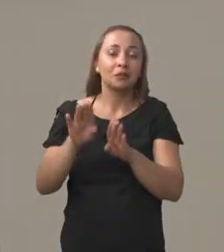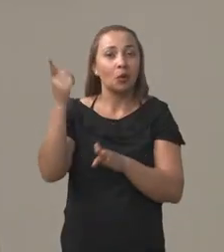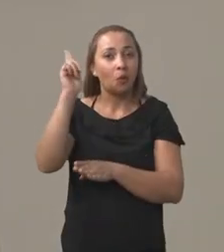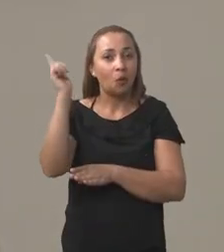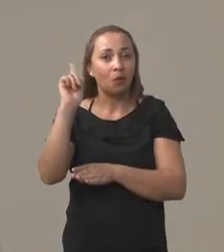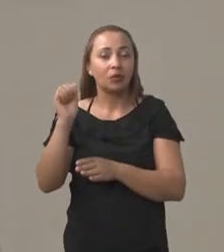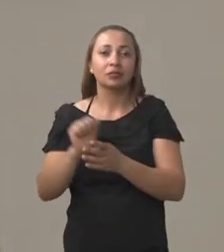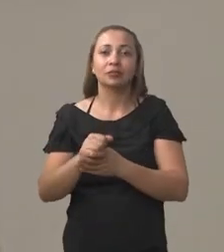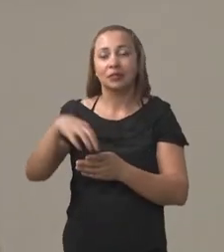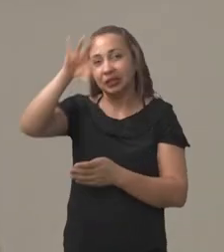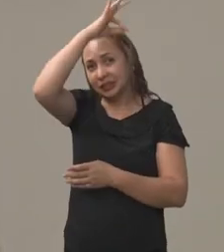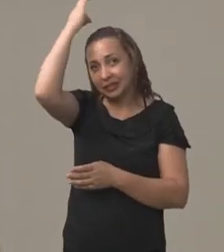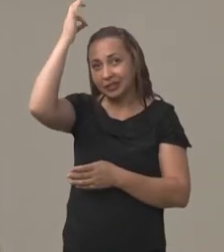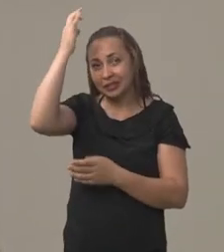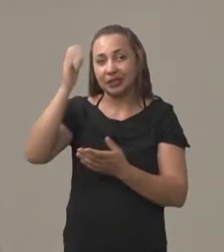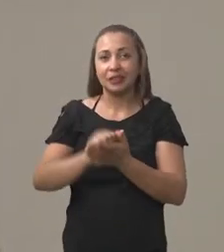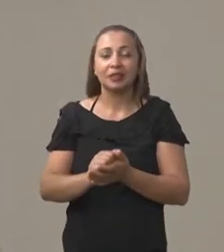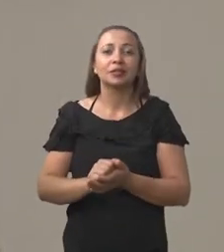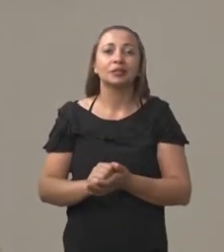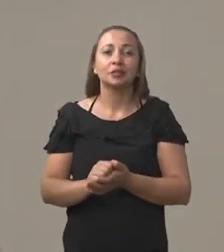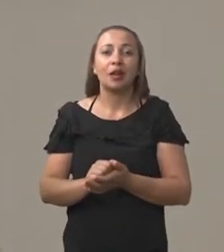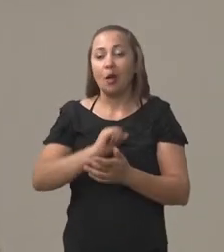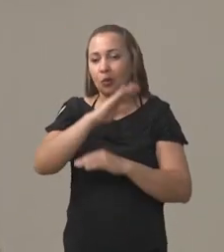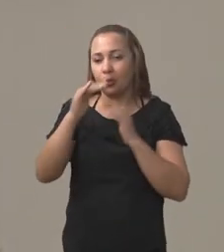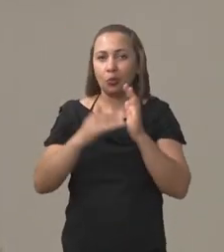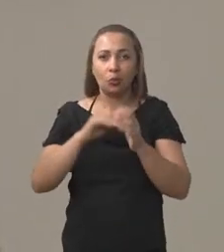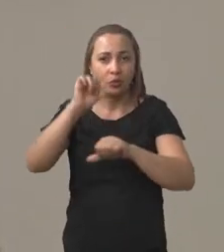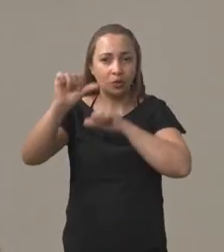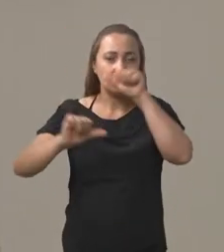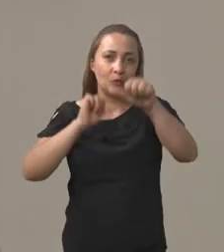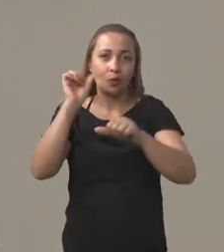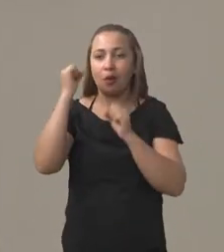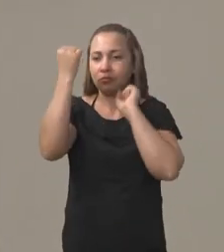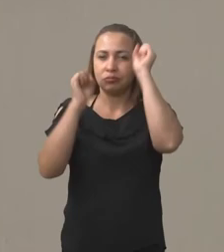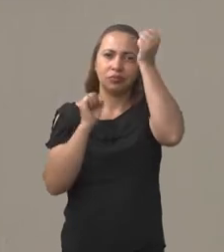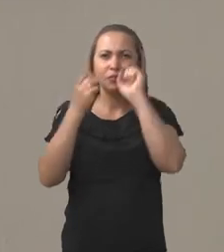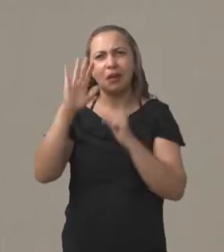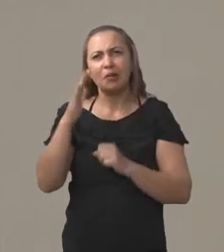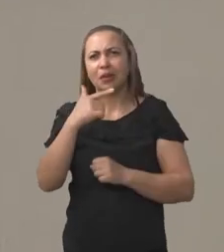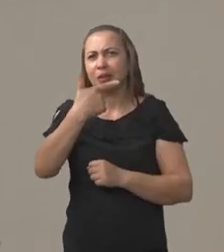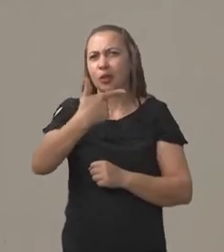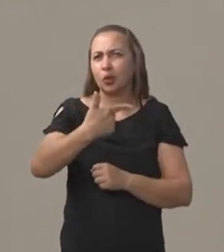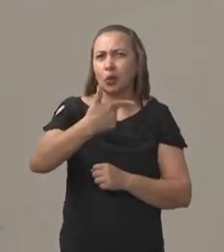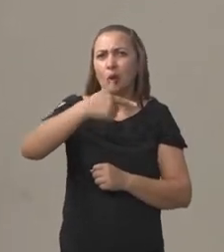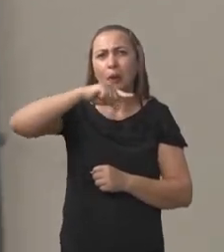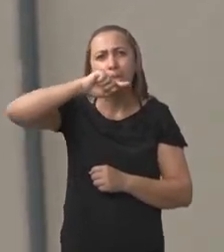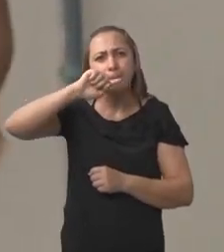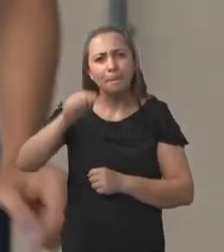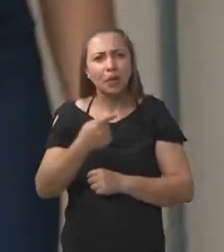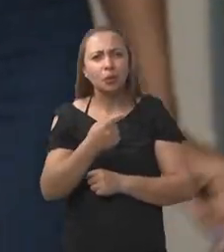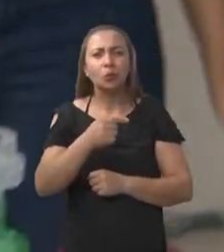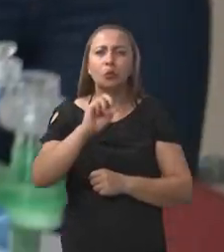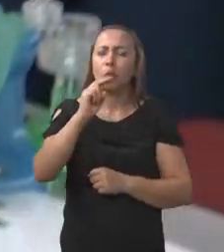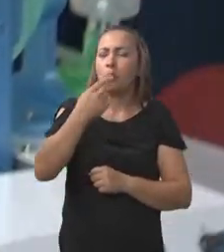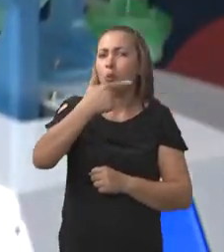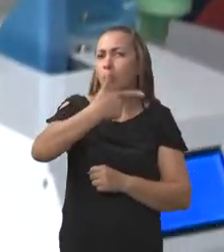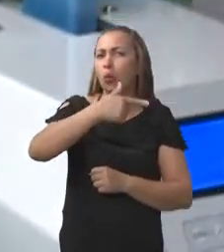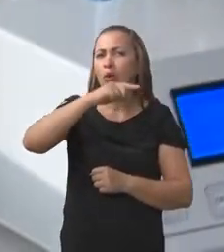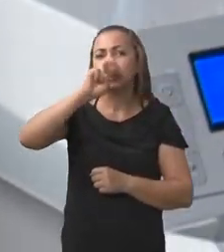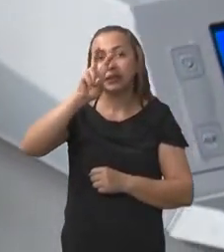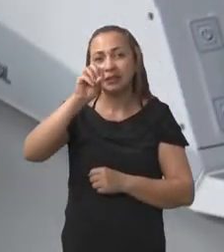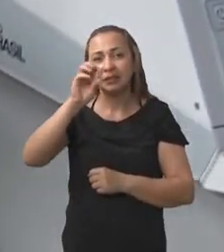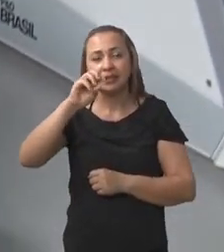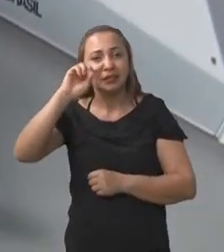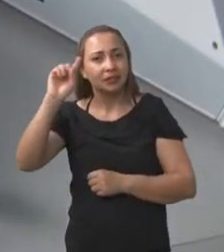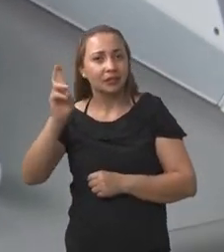A equipe de pesquisadores das universidades conseguiu desenvolver um aparelho como esse, que custa em média R$ 2.000 e R$ 2.500.